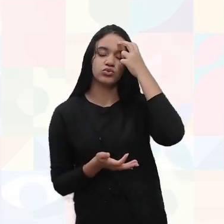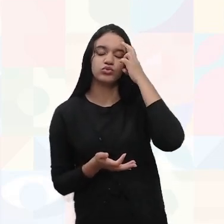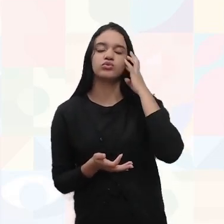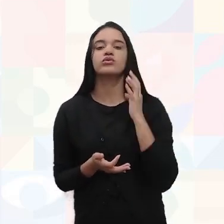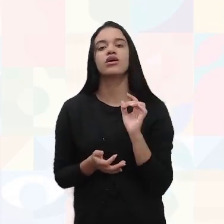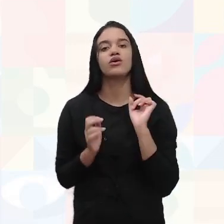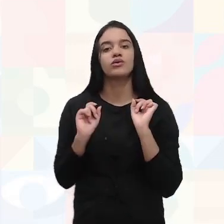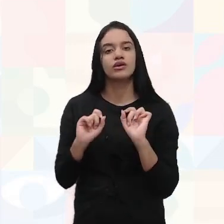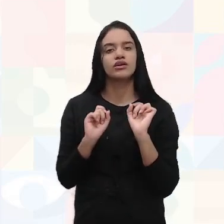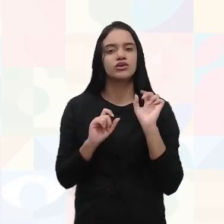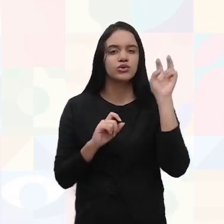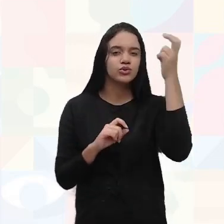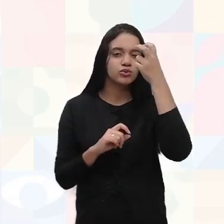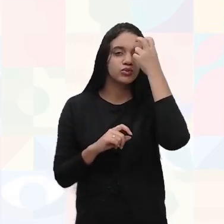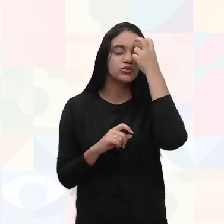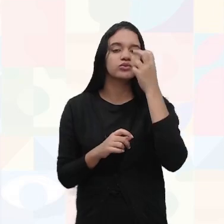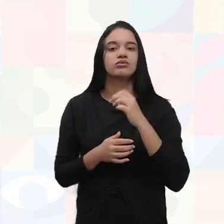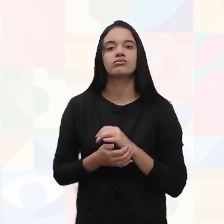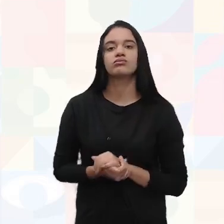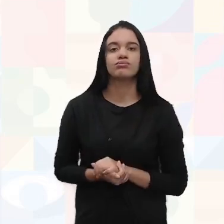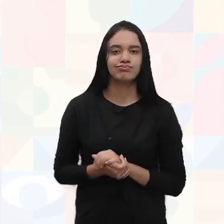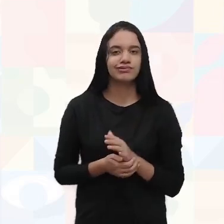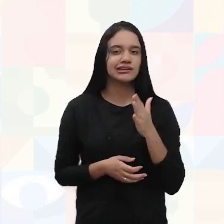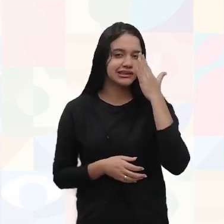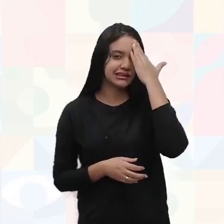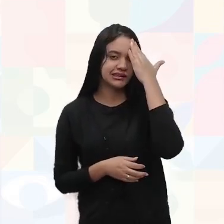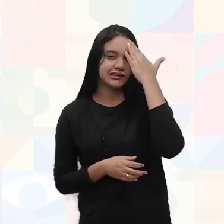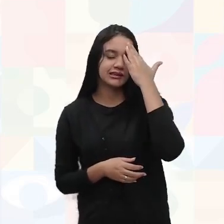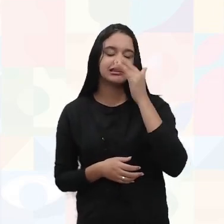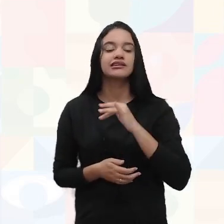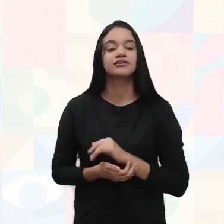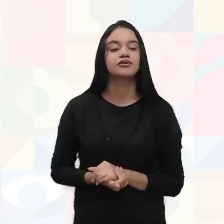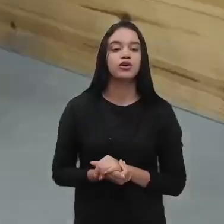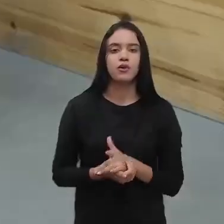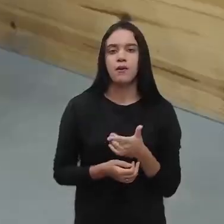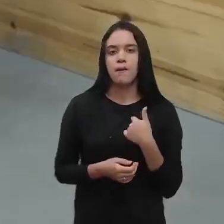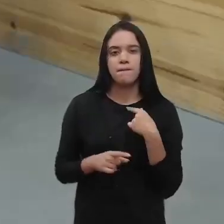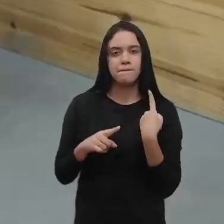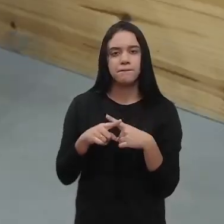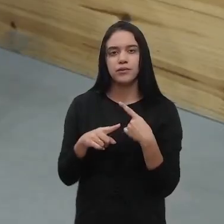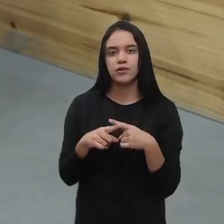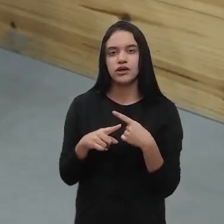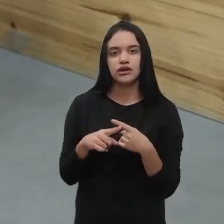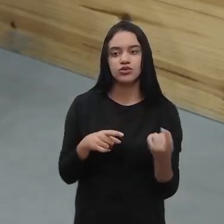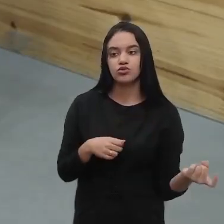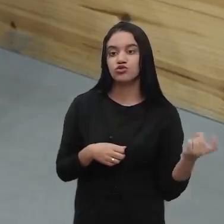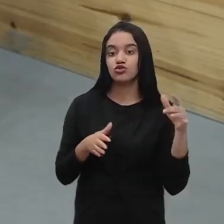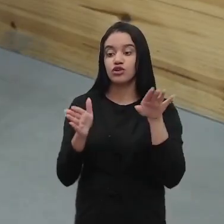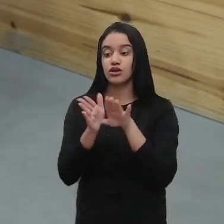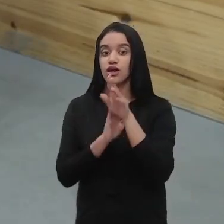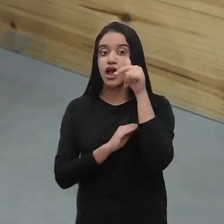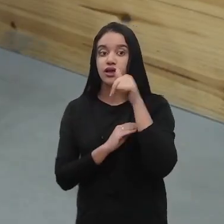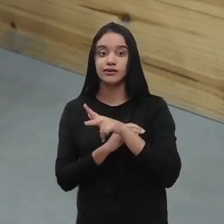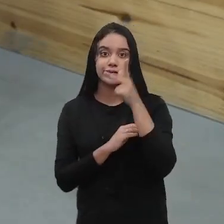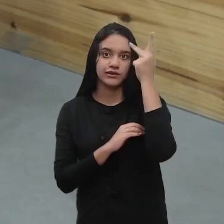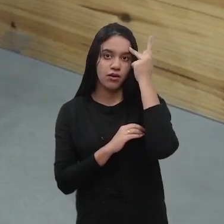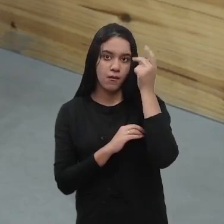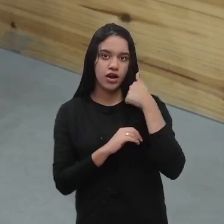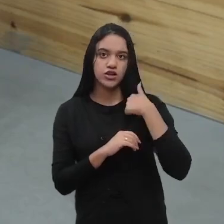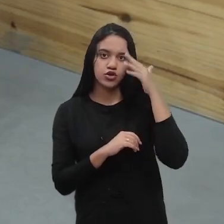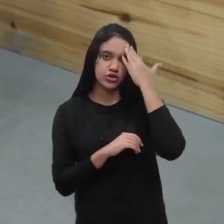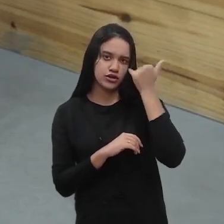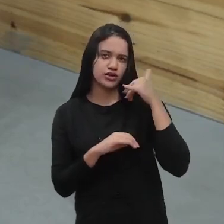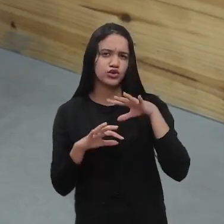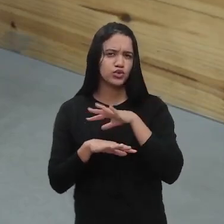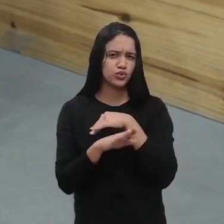que é a cultura, o que eu estou entrando, entendes? Assim, não é porque eu estou vindo de São Paulo que eu sei tudo. Eu